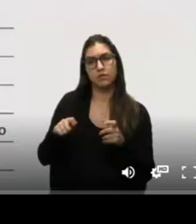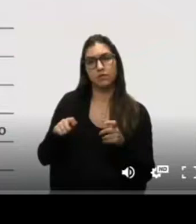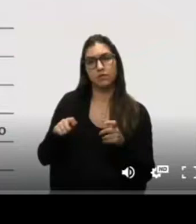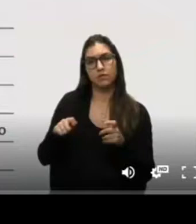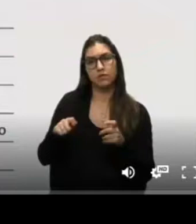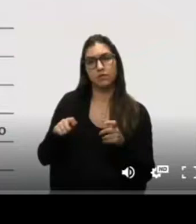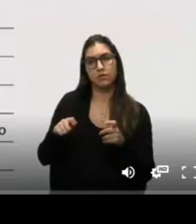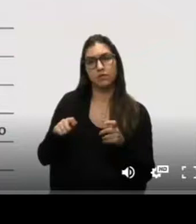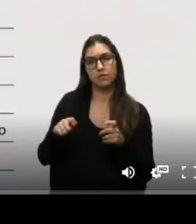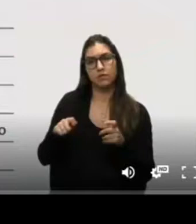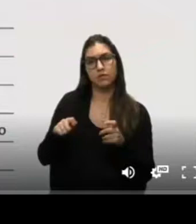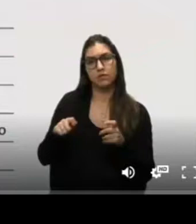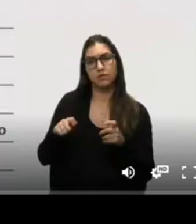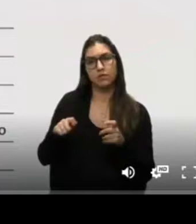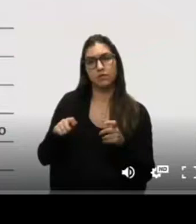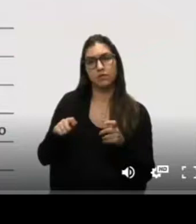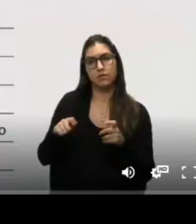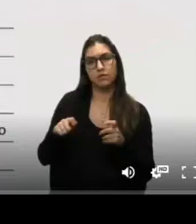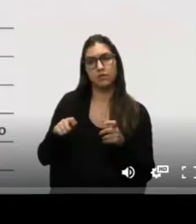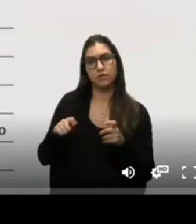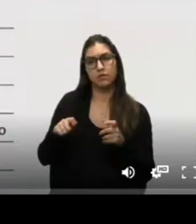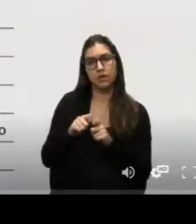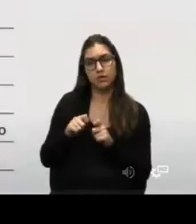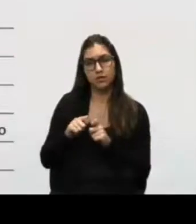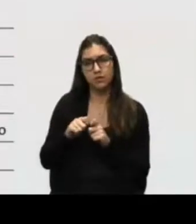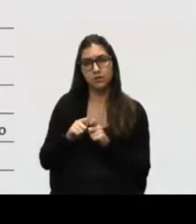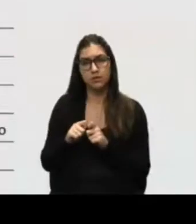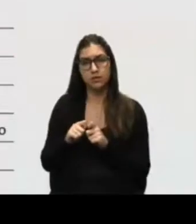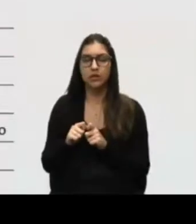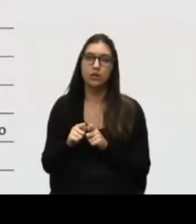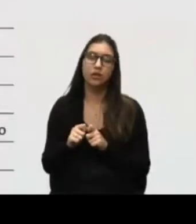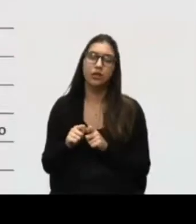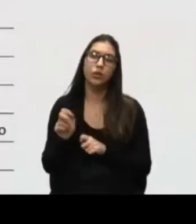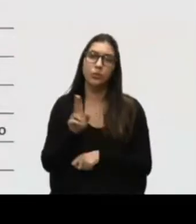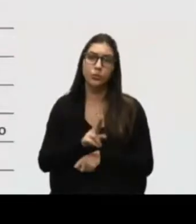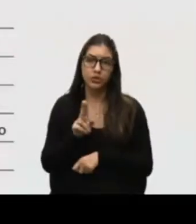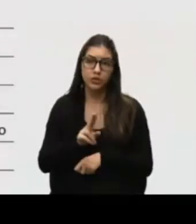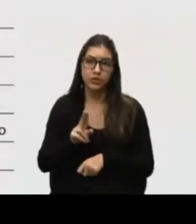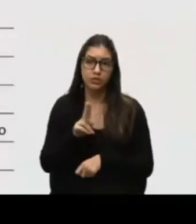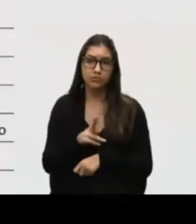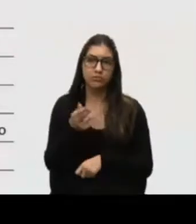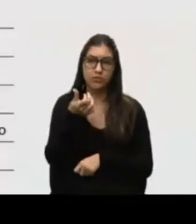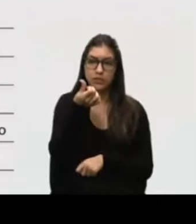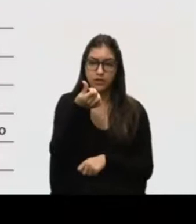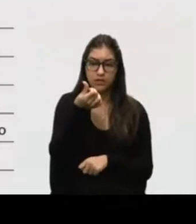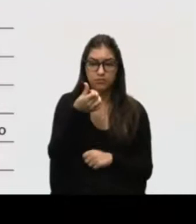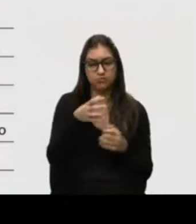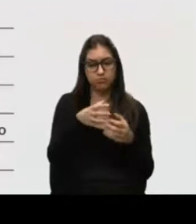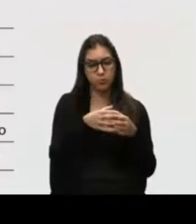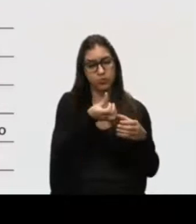me atendendo aqui, tá tendo um delay, tá? Pode precisar utilizar Voltei. pelo menos 6